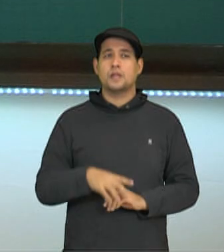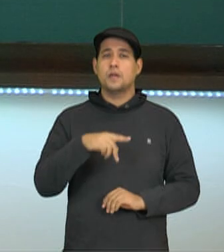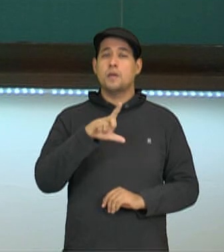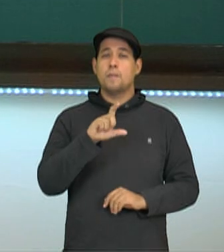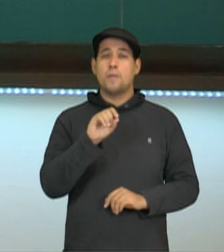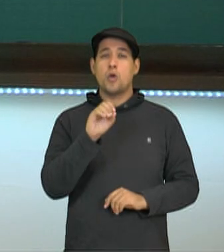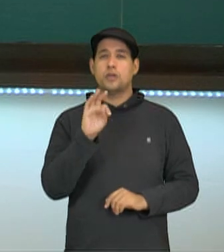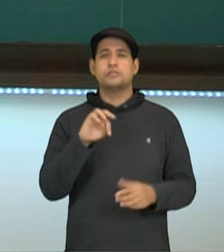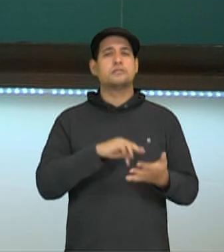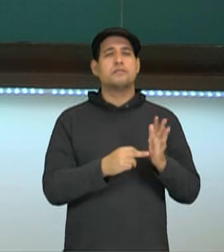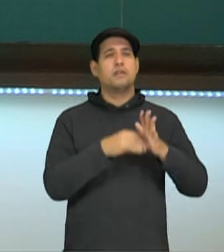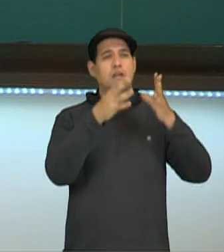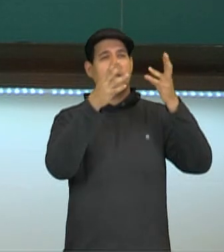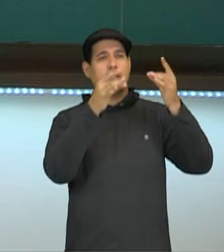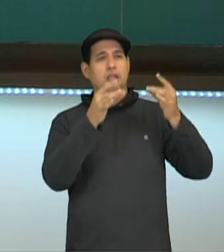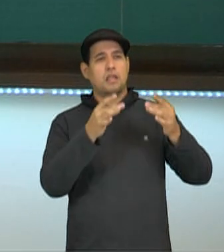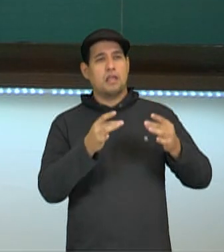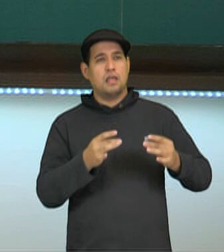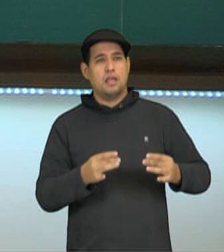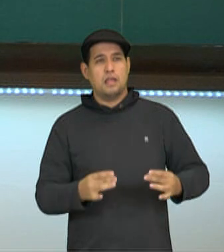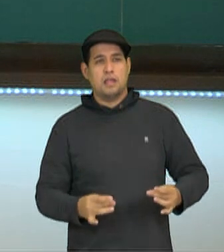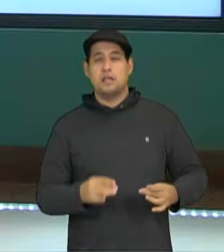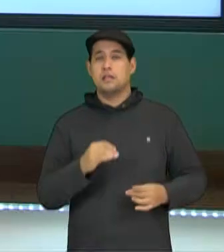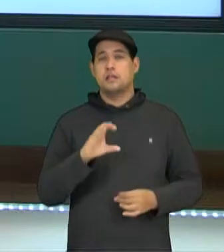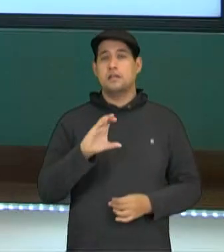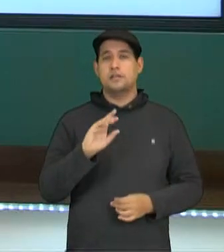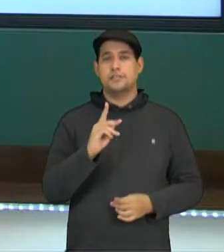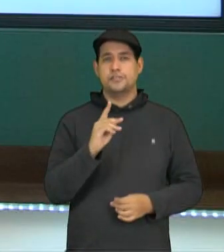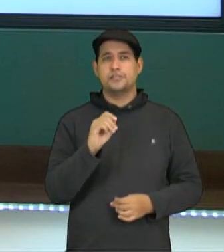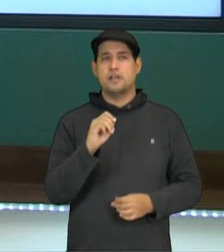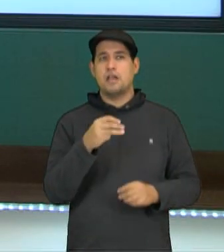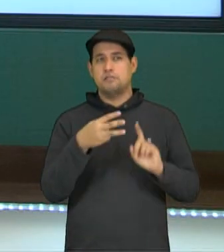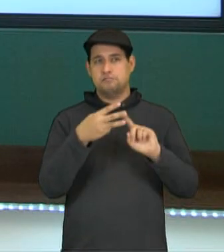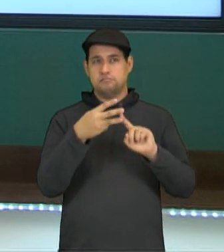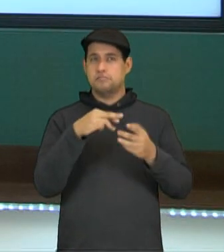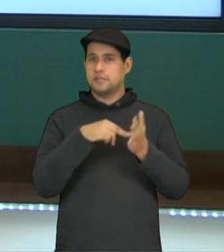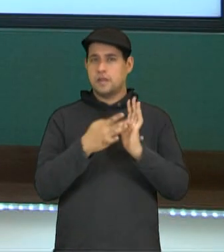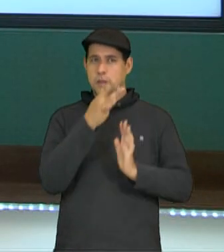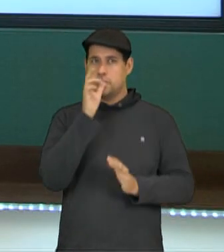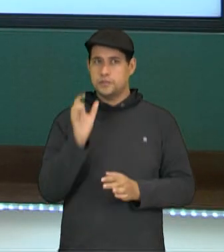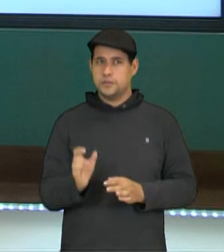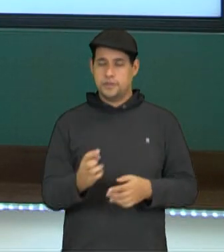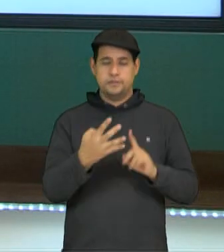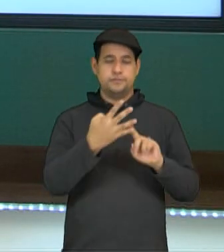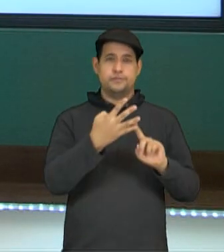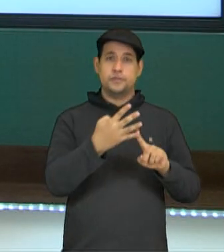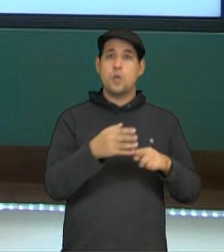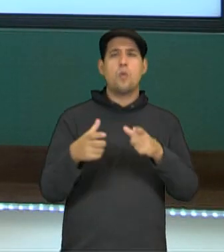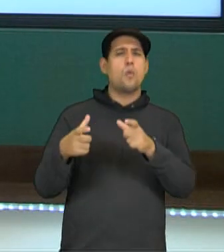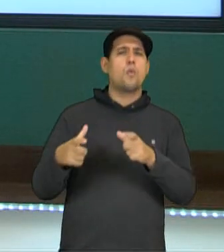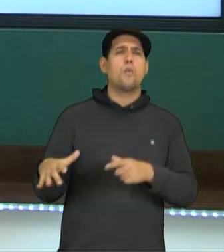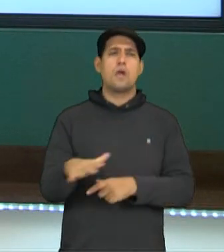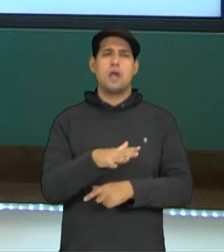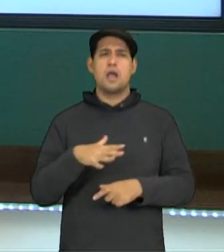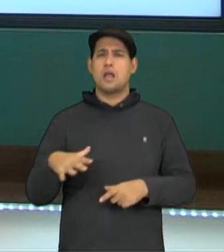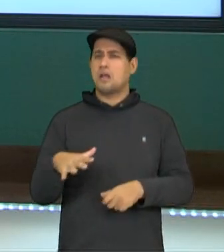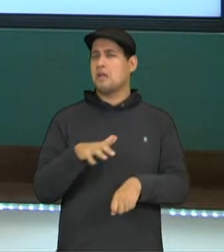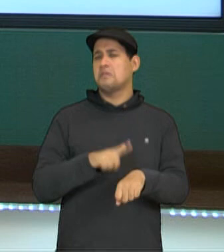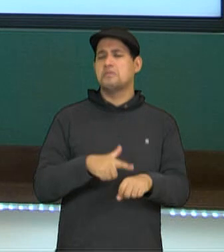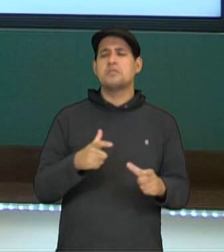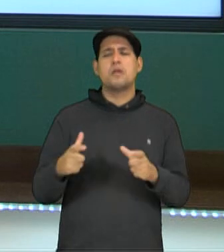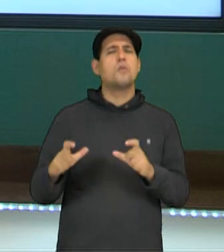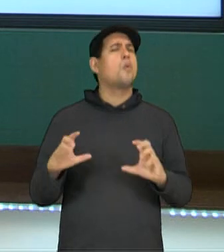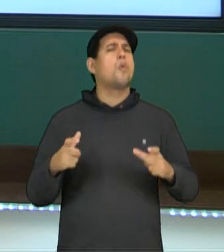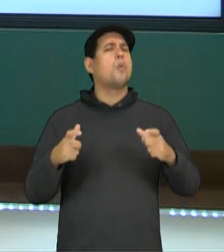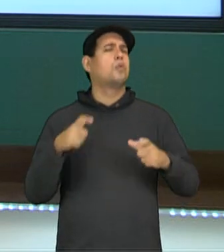enredo. Characters, que seriam os personagens. Place and time, ou seja, lugar e tempo, né? Onde